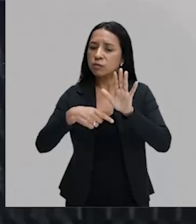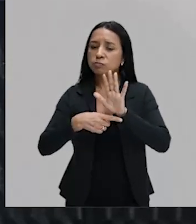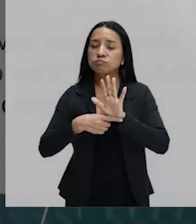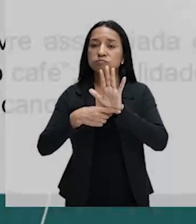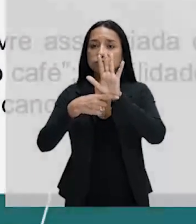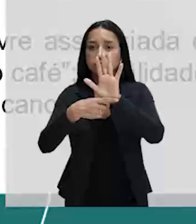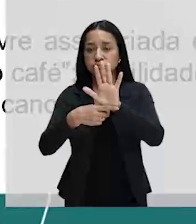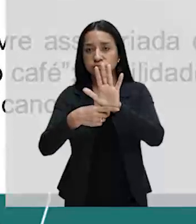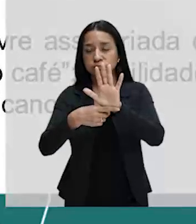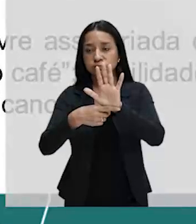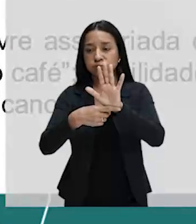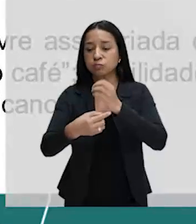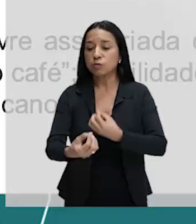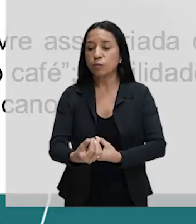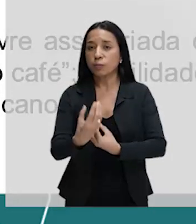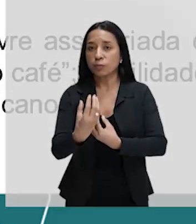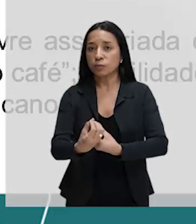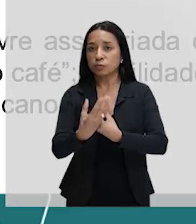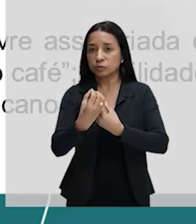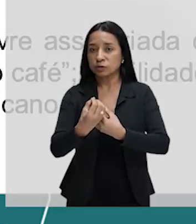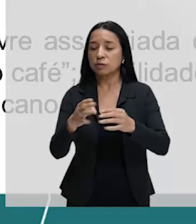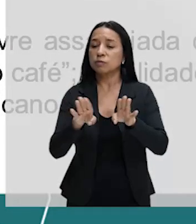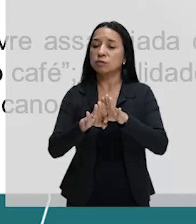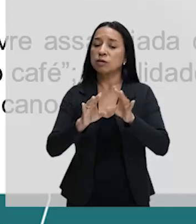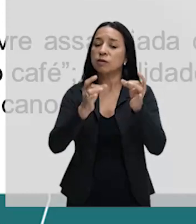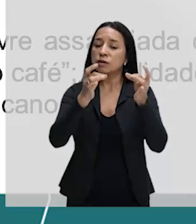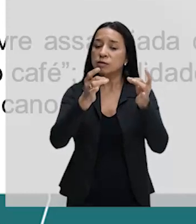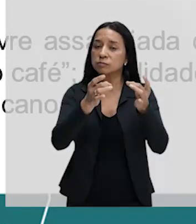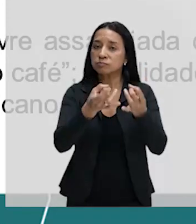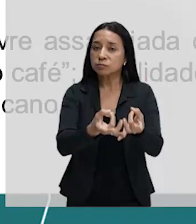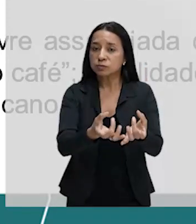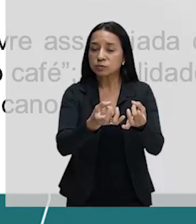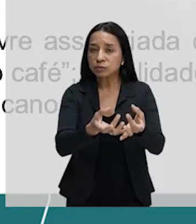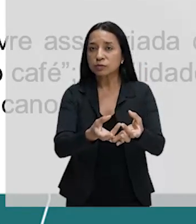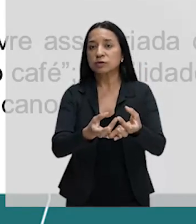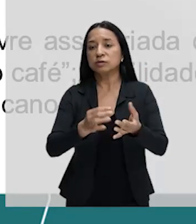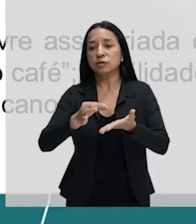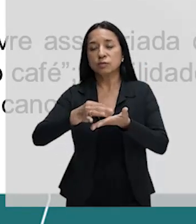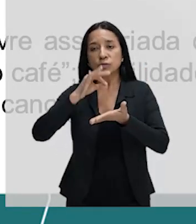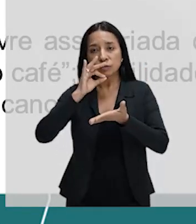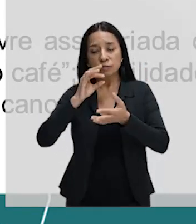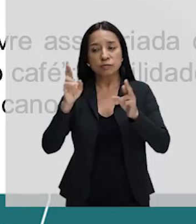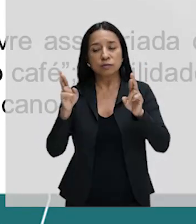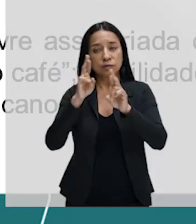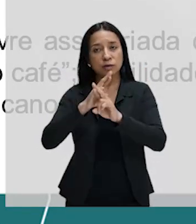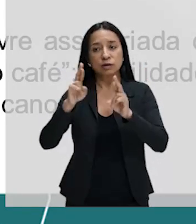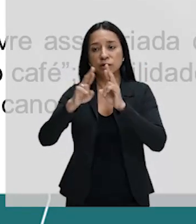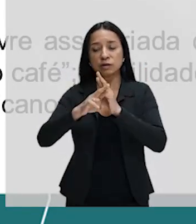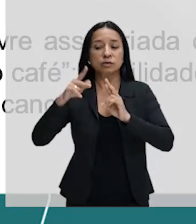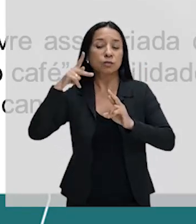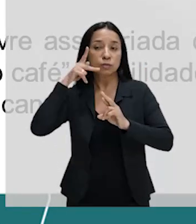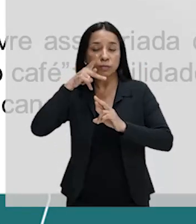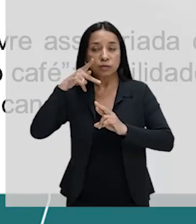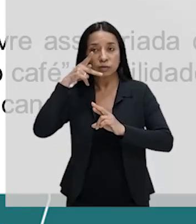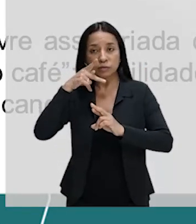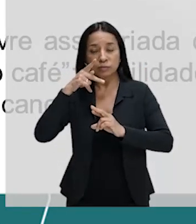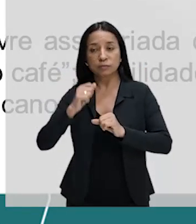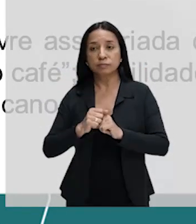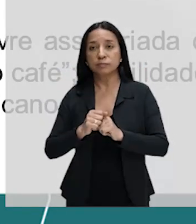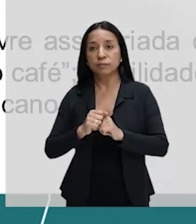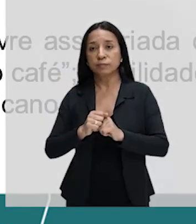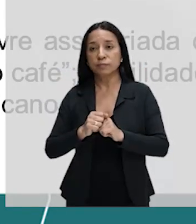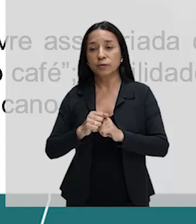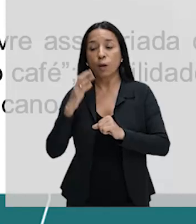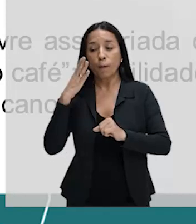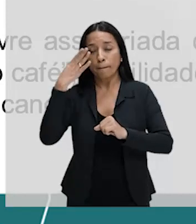maior na produção e na exportação do café do que em relação ao Vale do Paraíba. Tanto